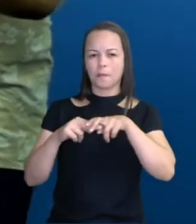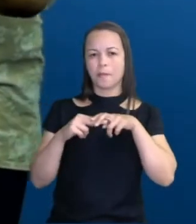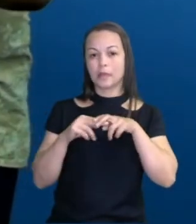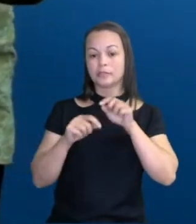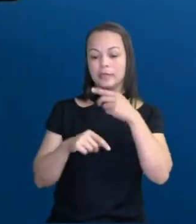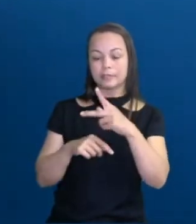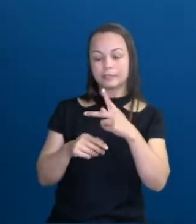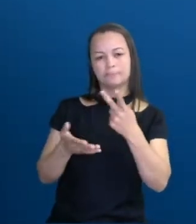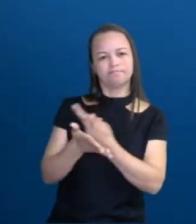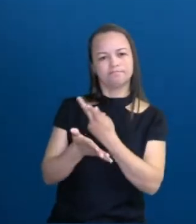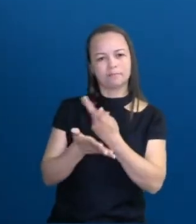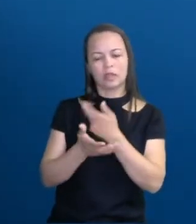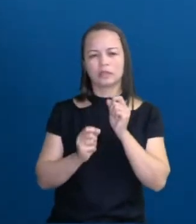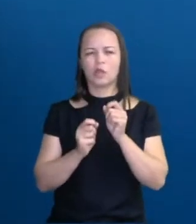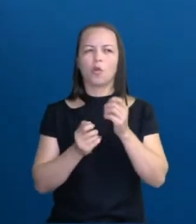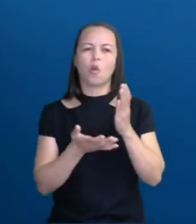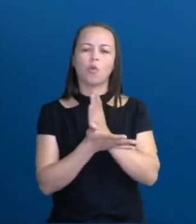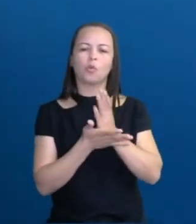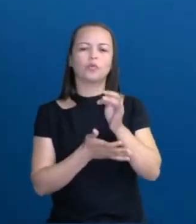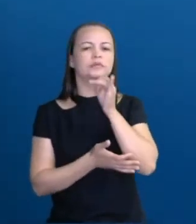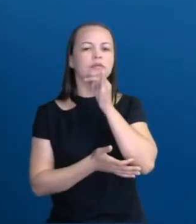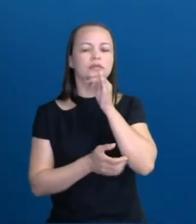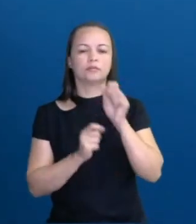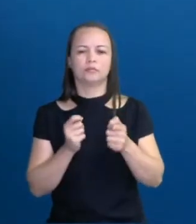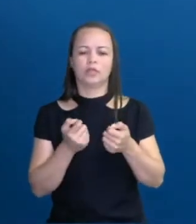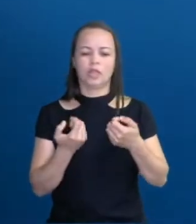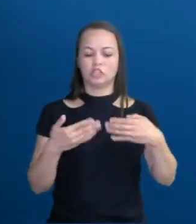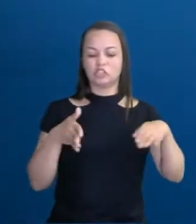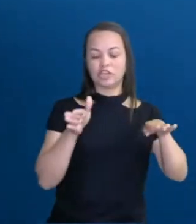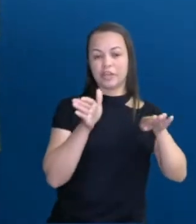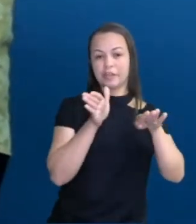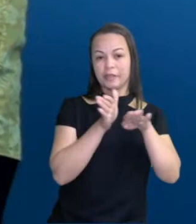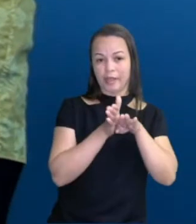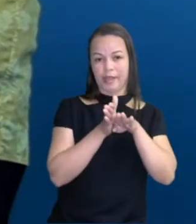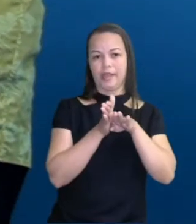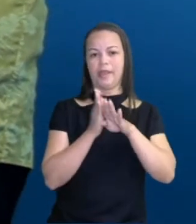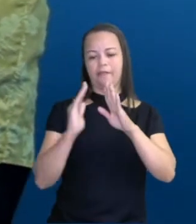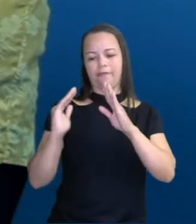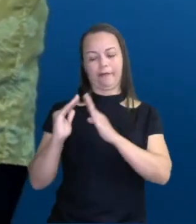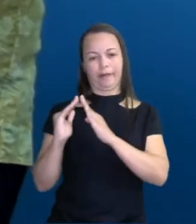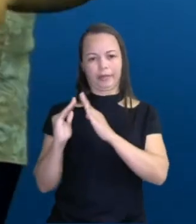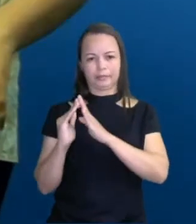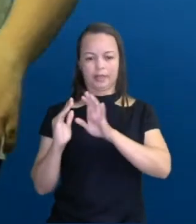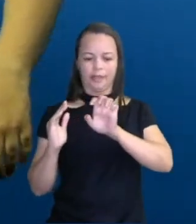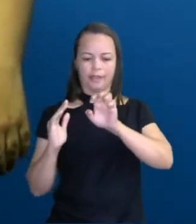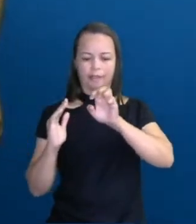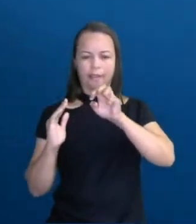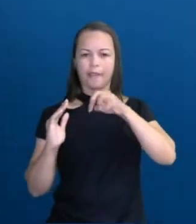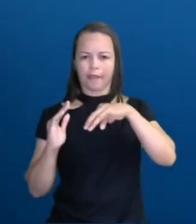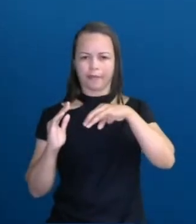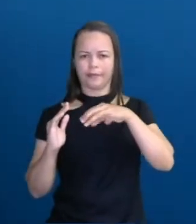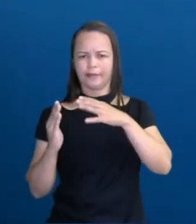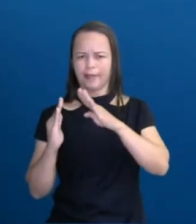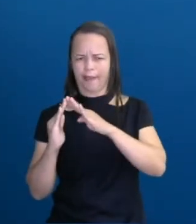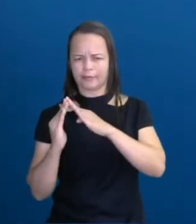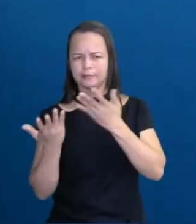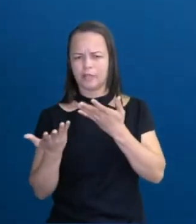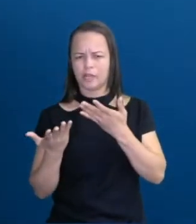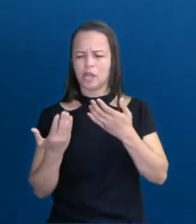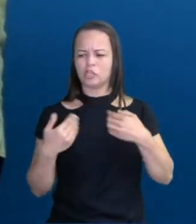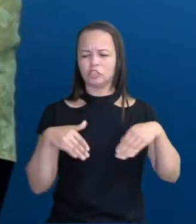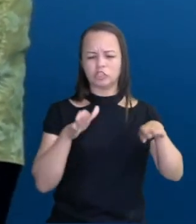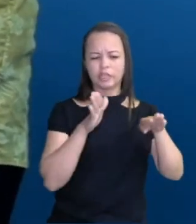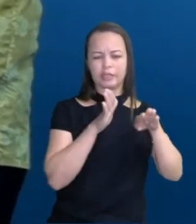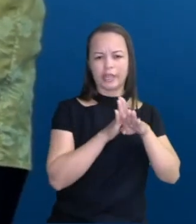que eu digo assim eu coloquei alguns exemplos ó cheguei em casa é incorreto se eu digo assim